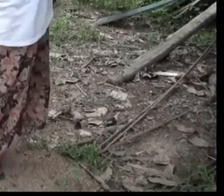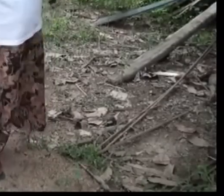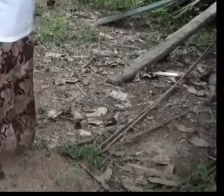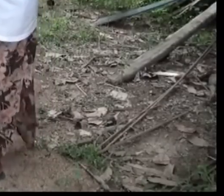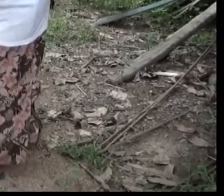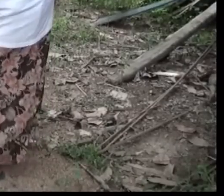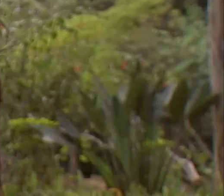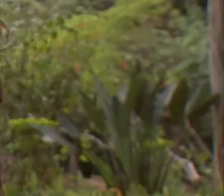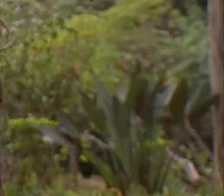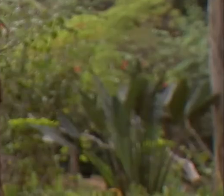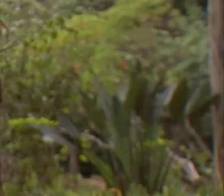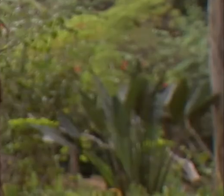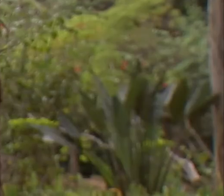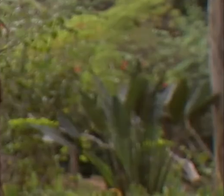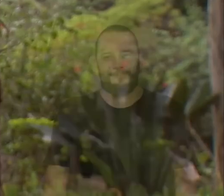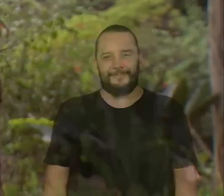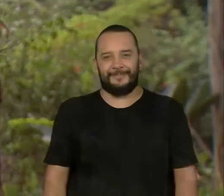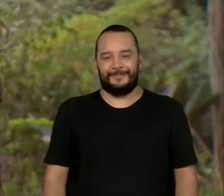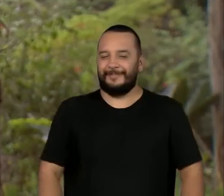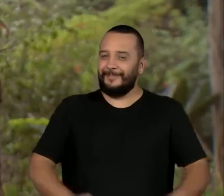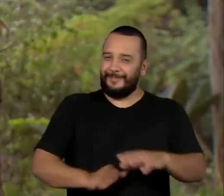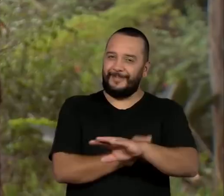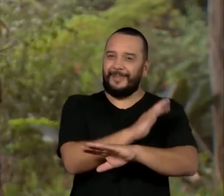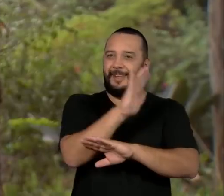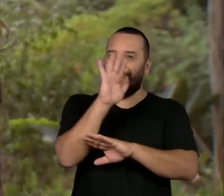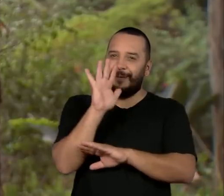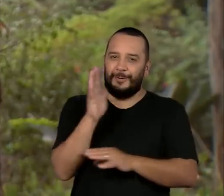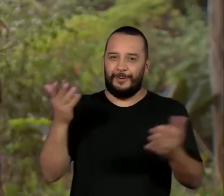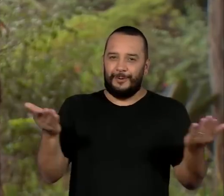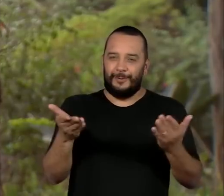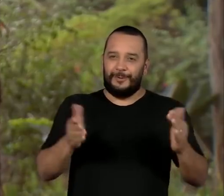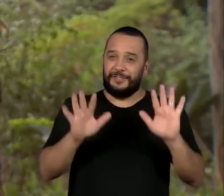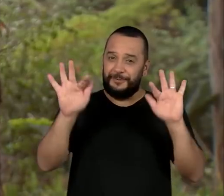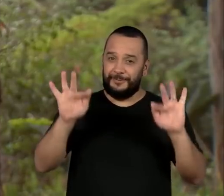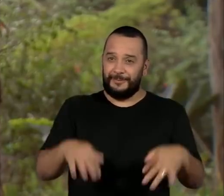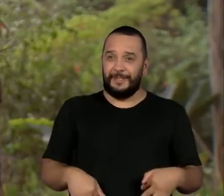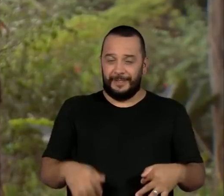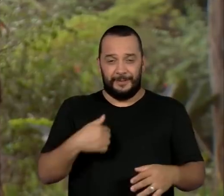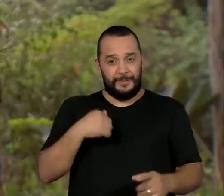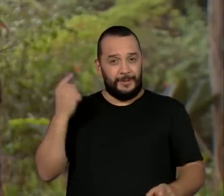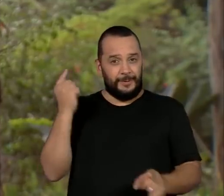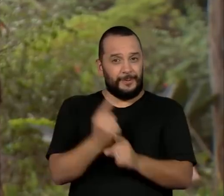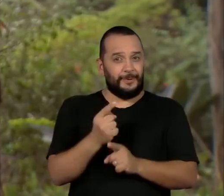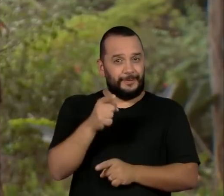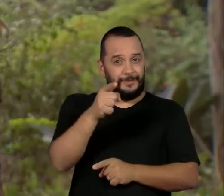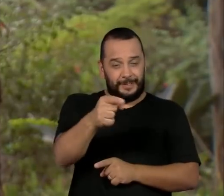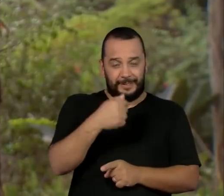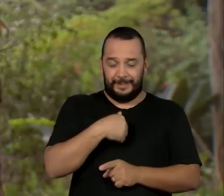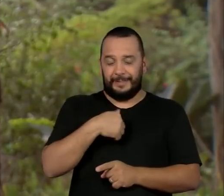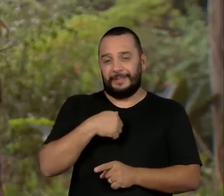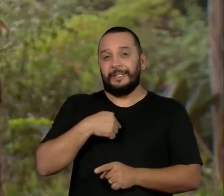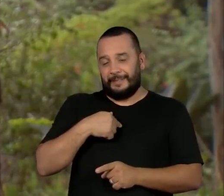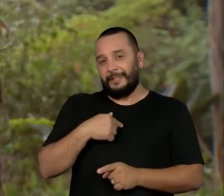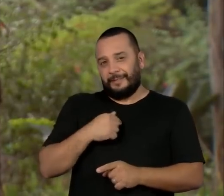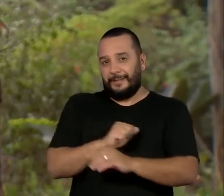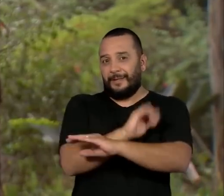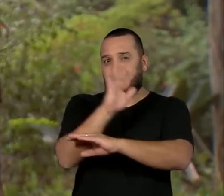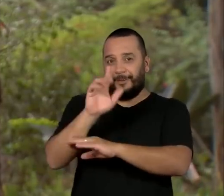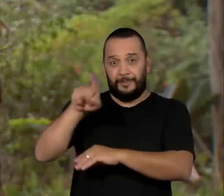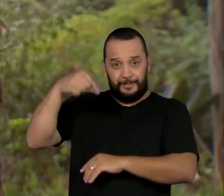batucando. O Repórter Eco de hoje fica por aqui. A gente se encontra no próximo programa com mais